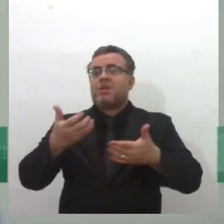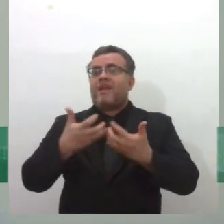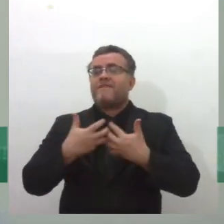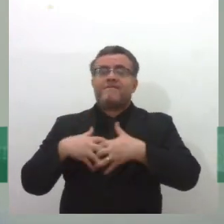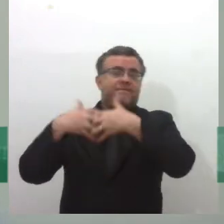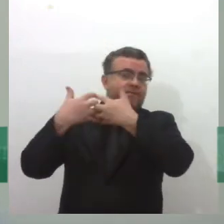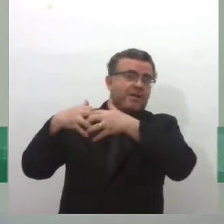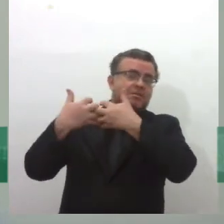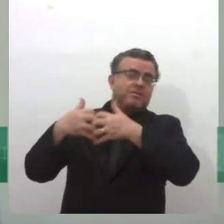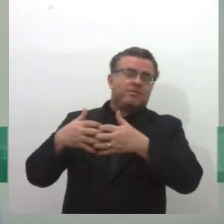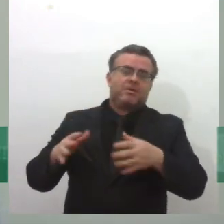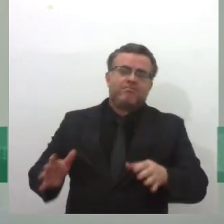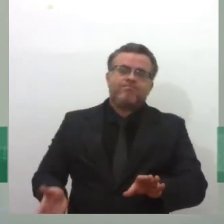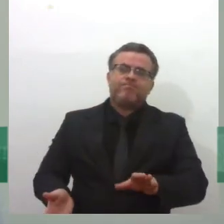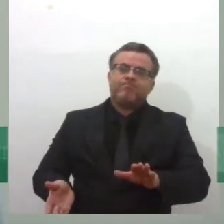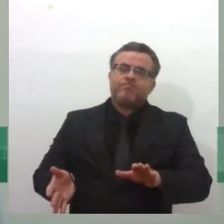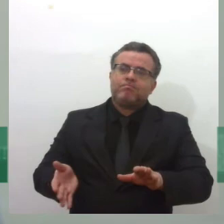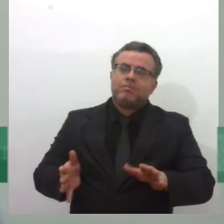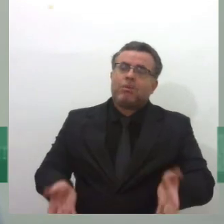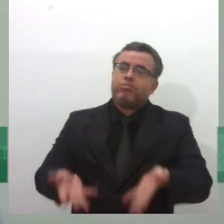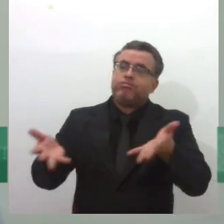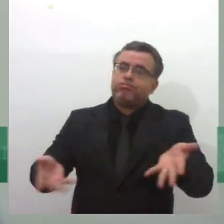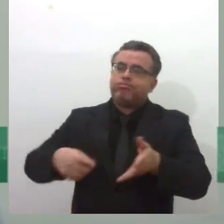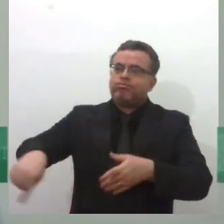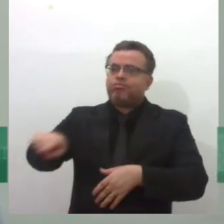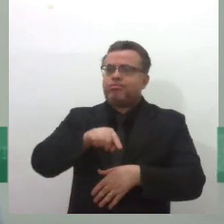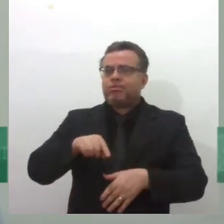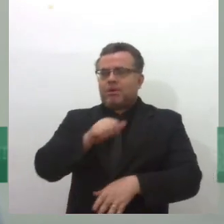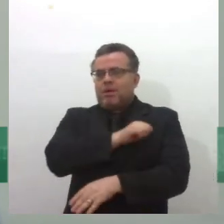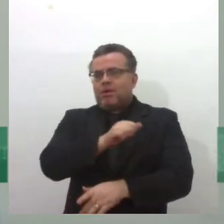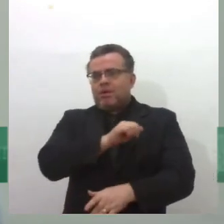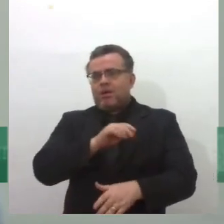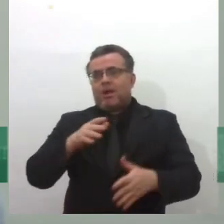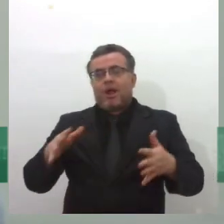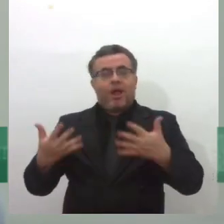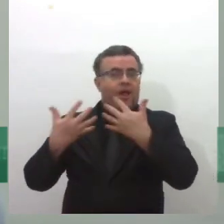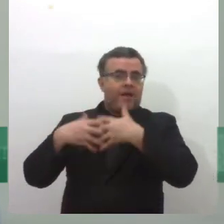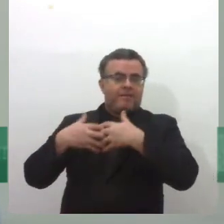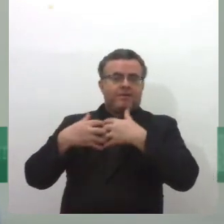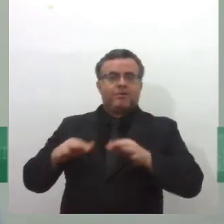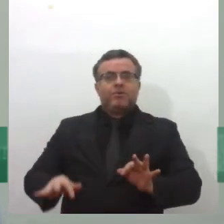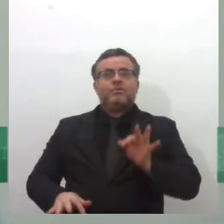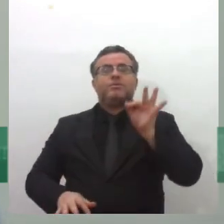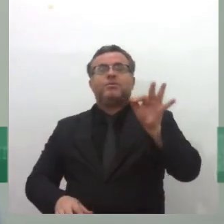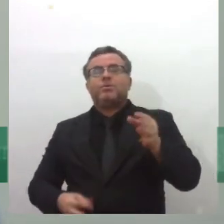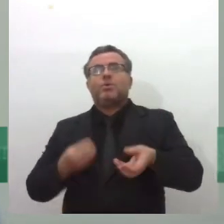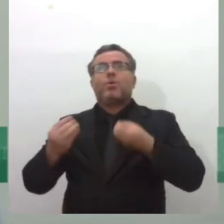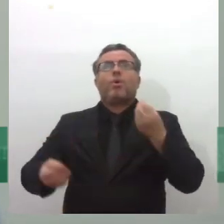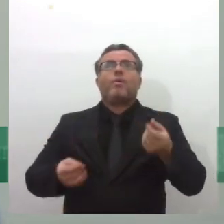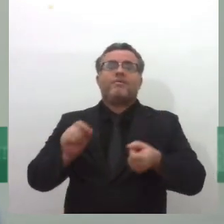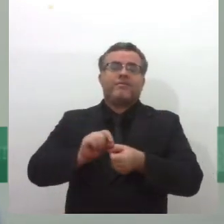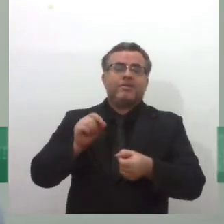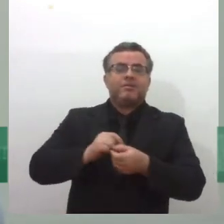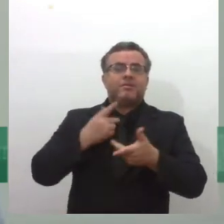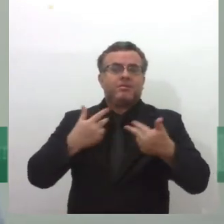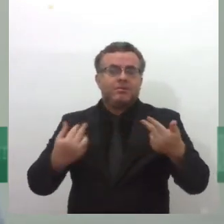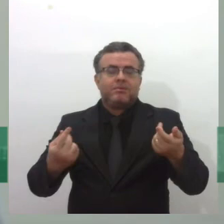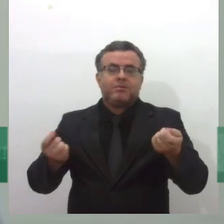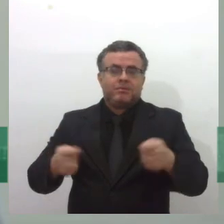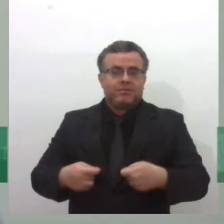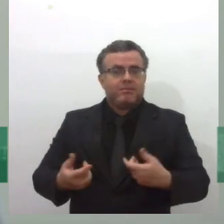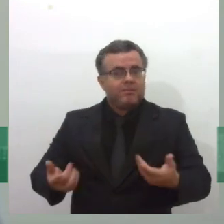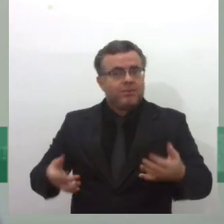né, para que a gente possa mostrar efetivamente para onde devemos ir, né, e como devemos ir. Eu vendo o Mário